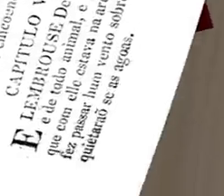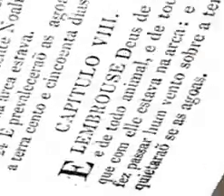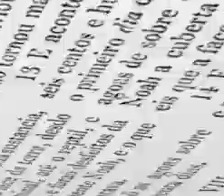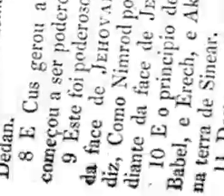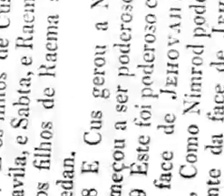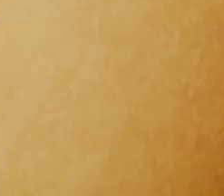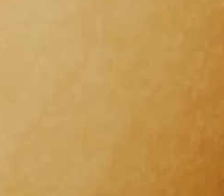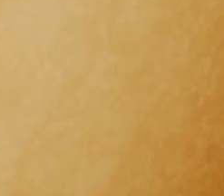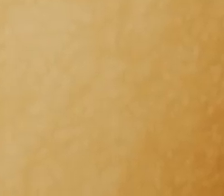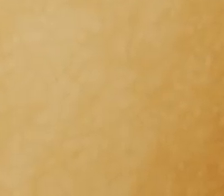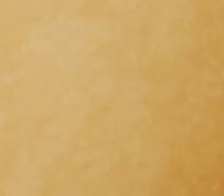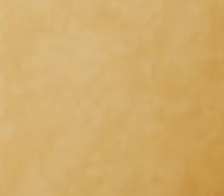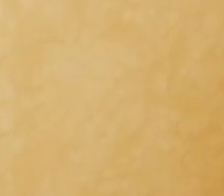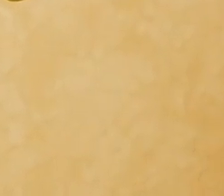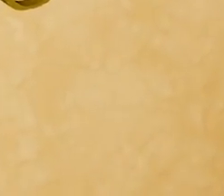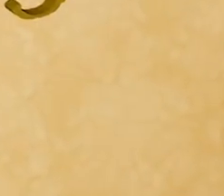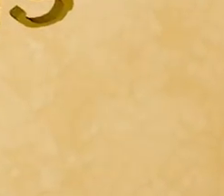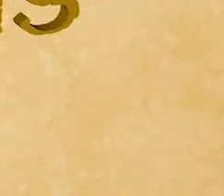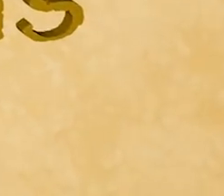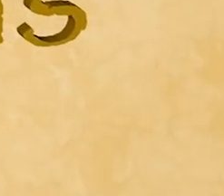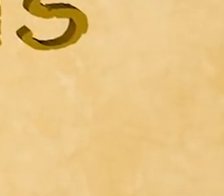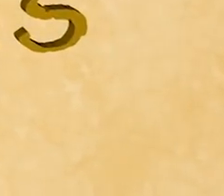TV Web Manaim apresenta